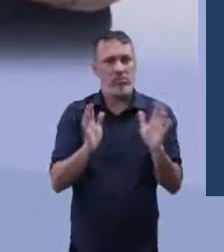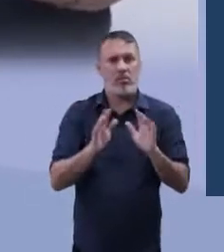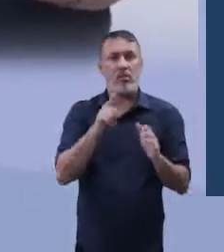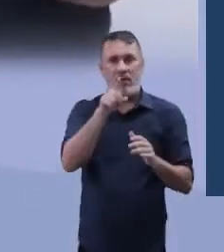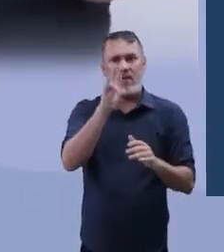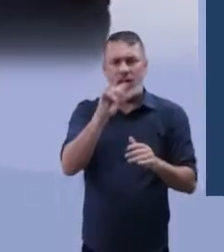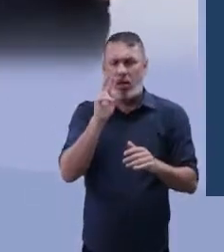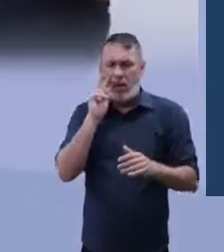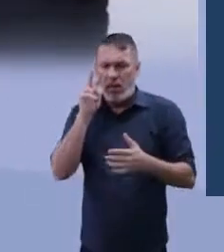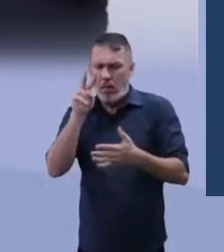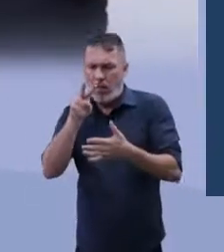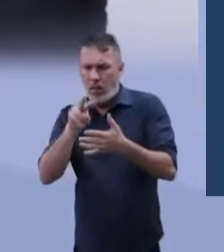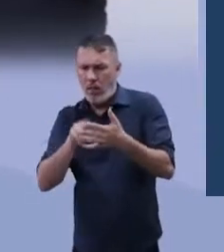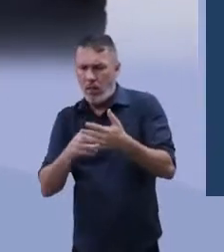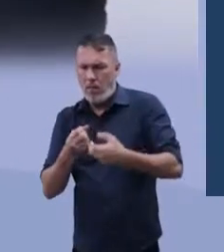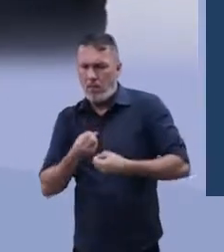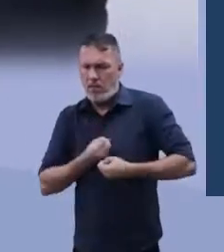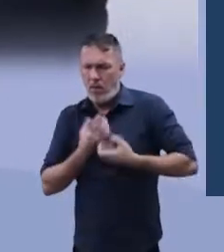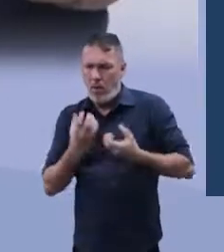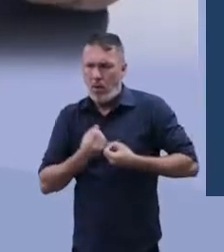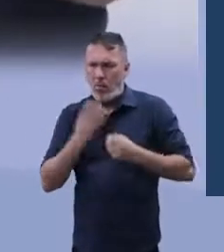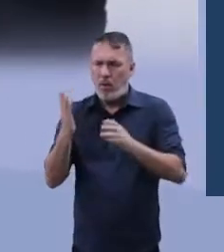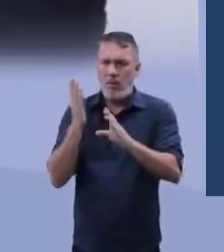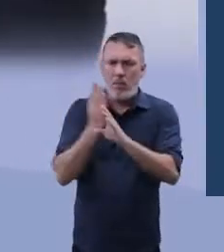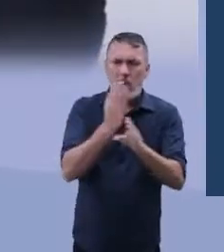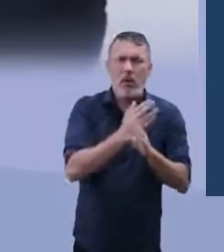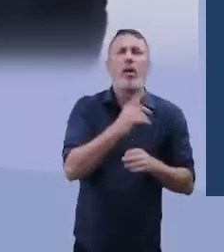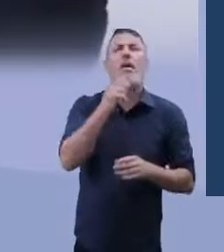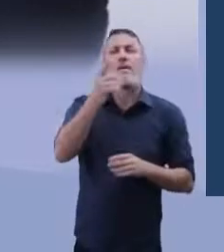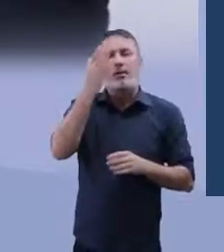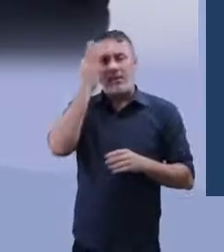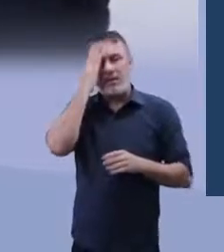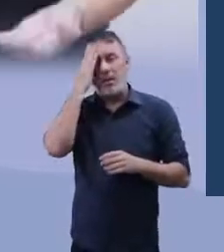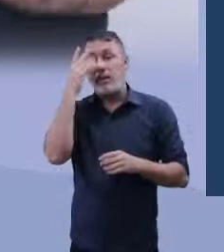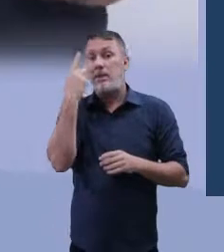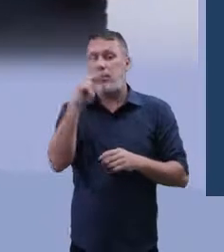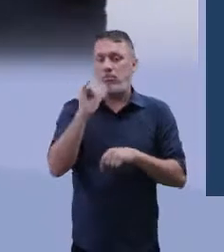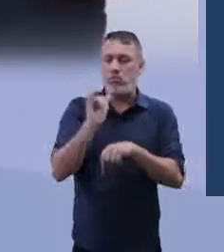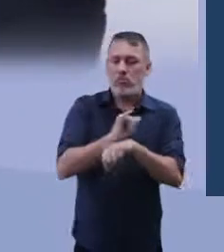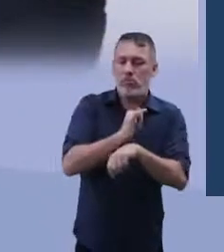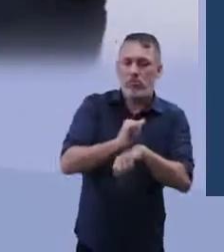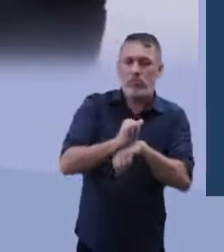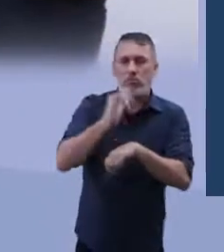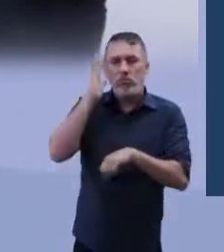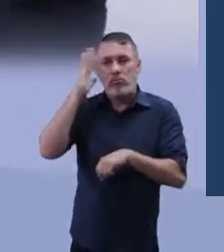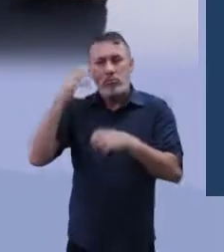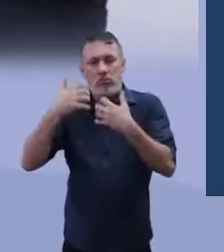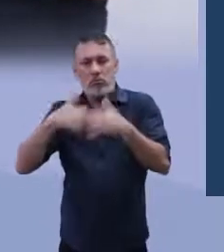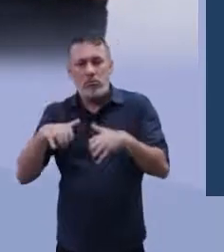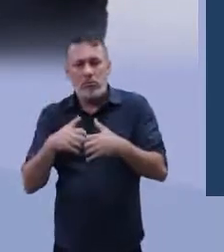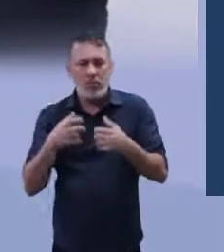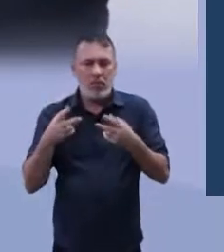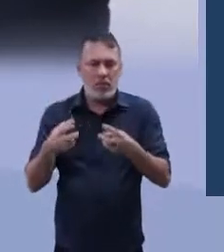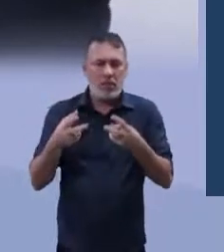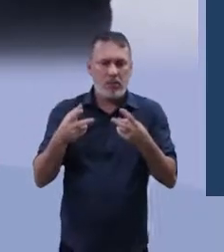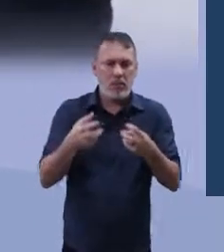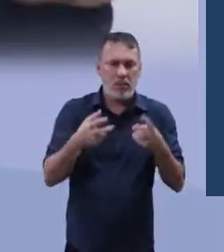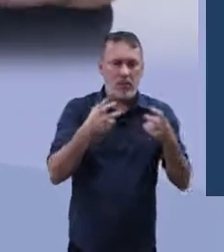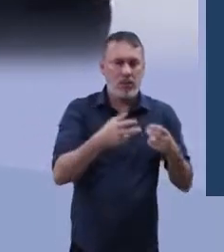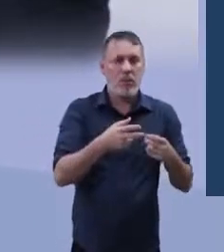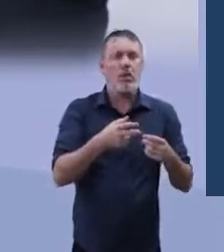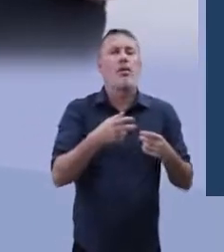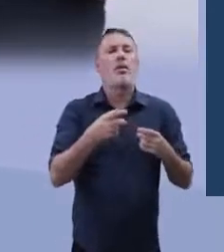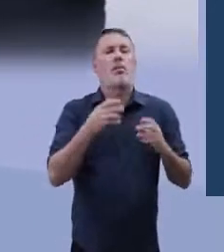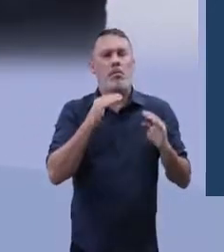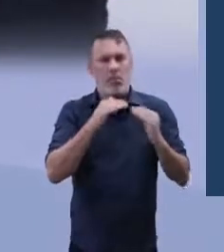Você, quando faz a leitura do poema, é que você detalha, você é que vai buscar pormenorizar os dados. Você vai